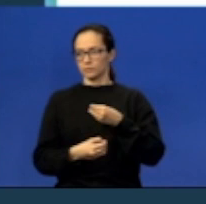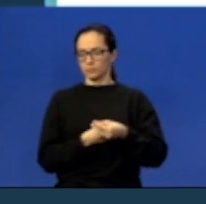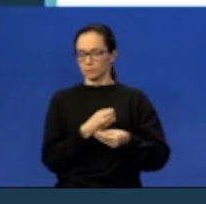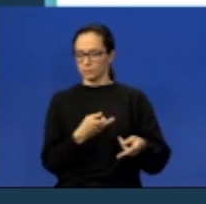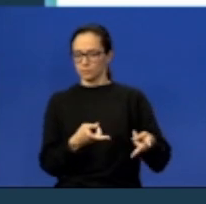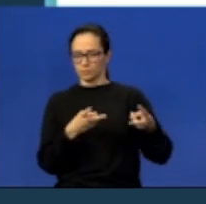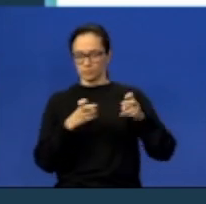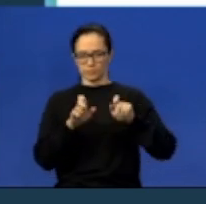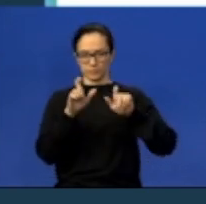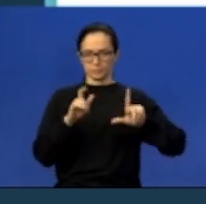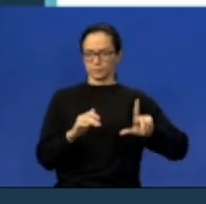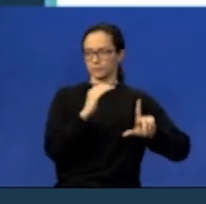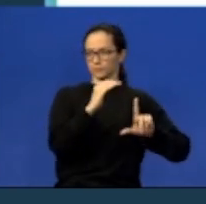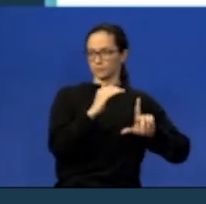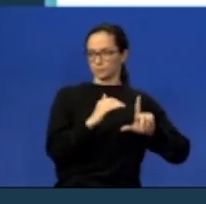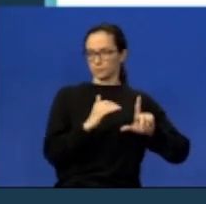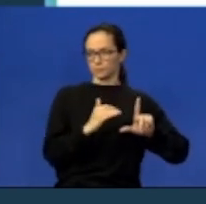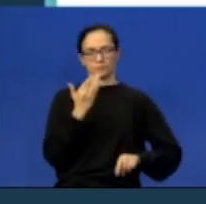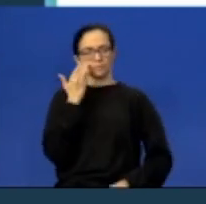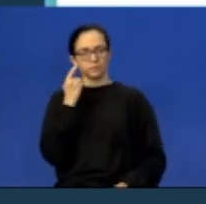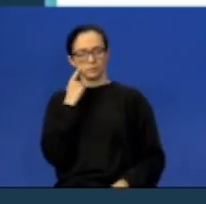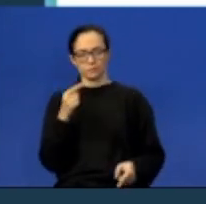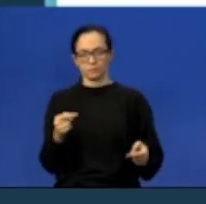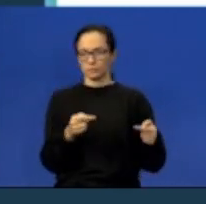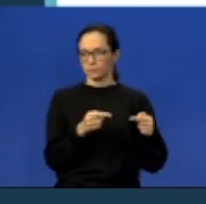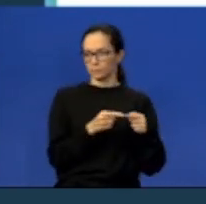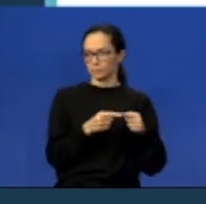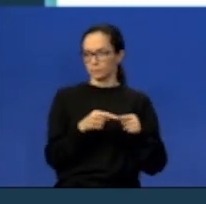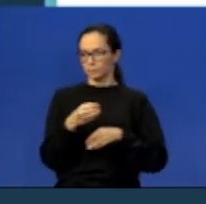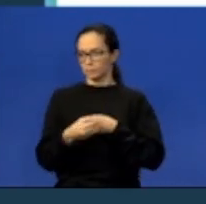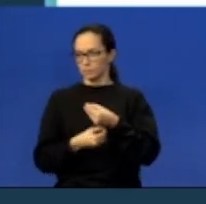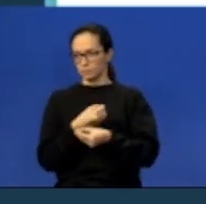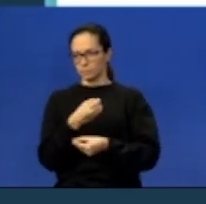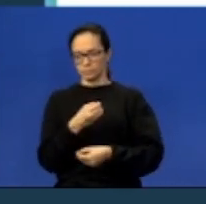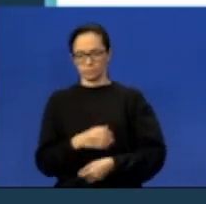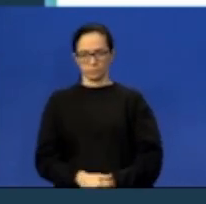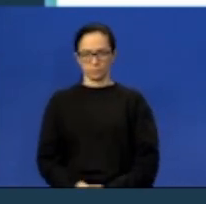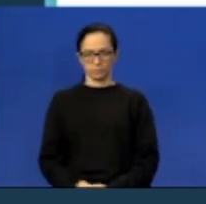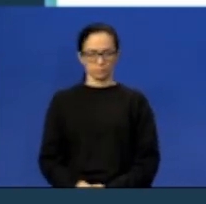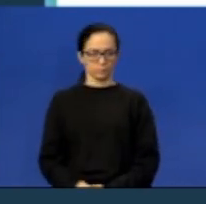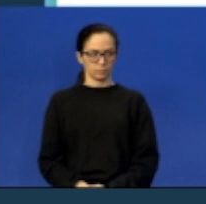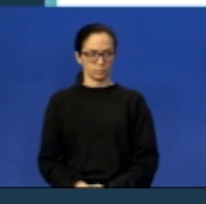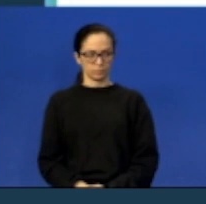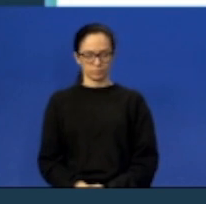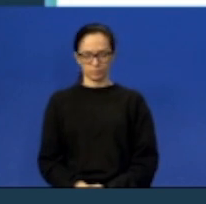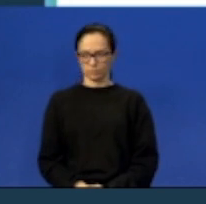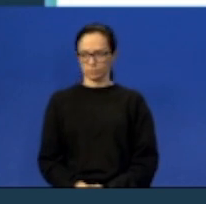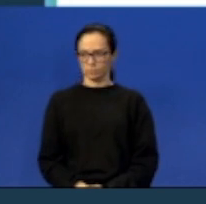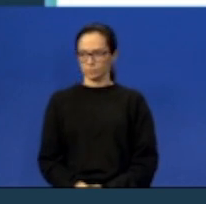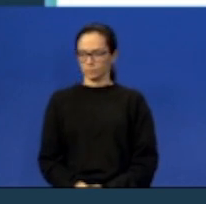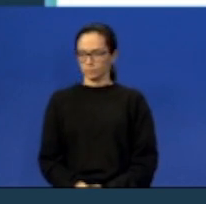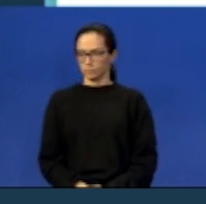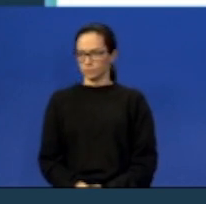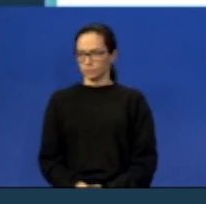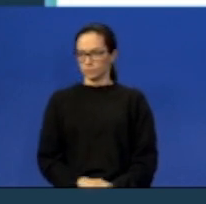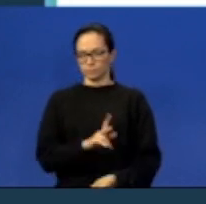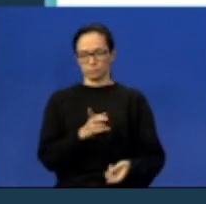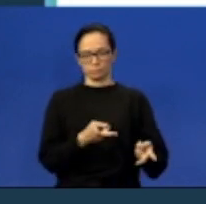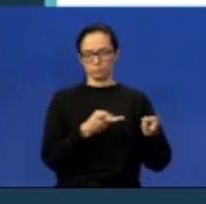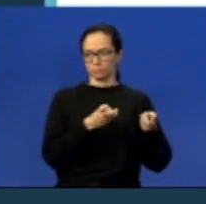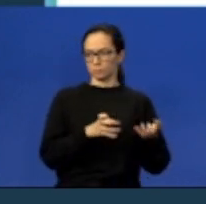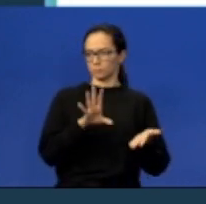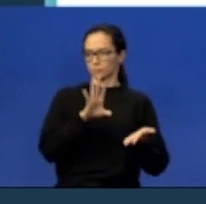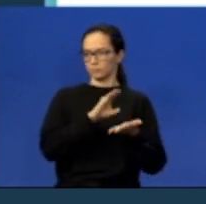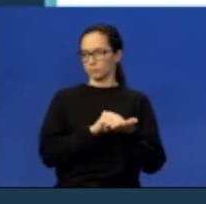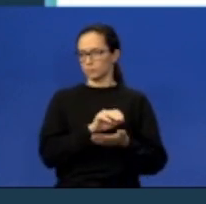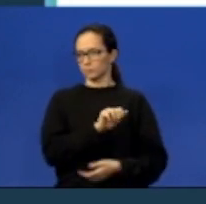imagem ultrassonográfica ela pode ser interpretada. E a gente tem aqui alguns tipos de imagens que são formadas. A imagem anecoica,